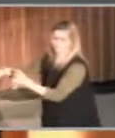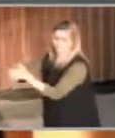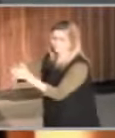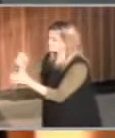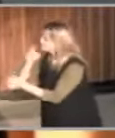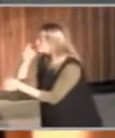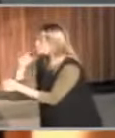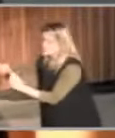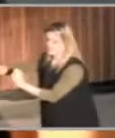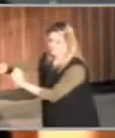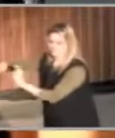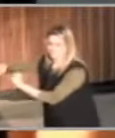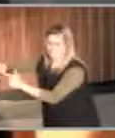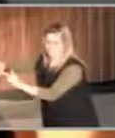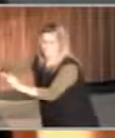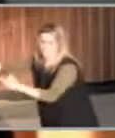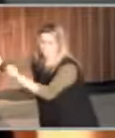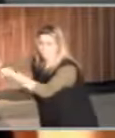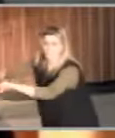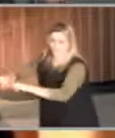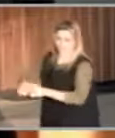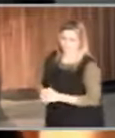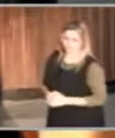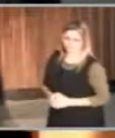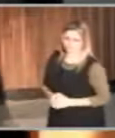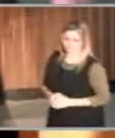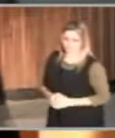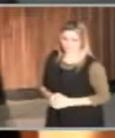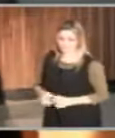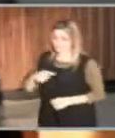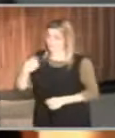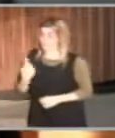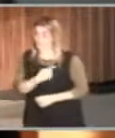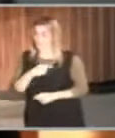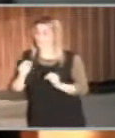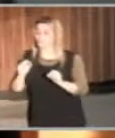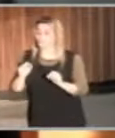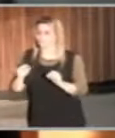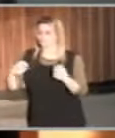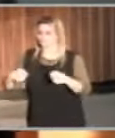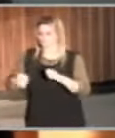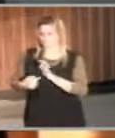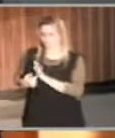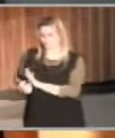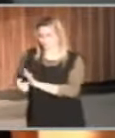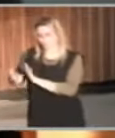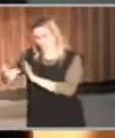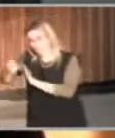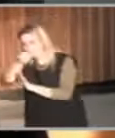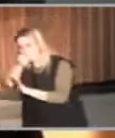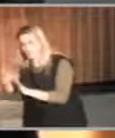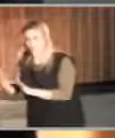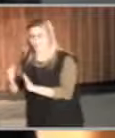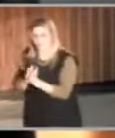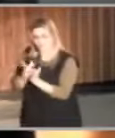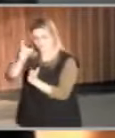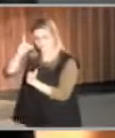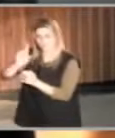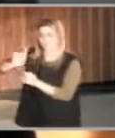princípios a fé esse é o nosso papel e se a gente fizer isso pode ter